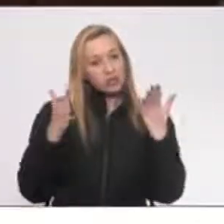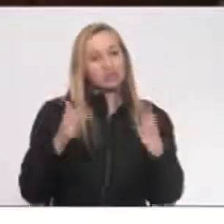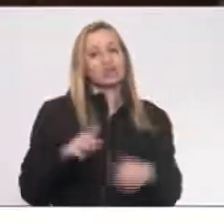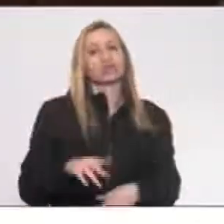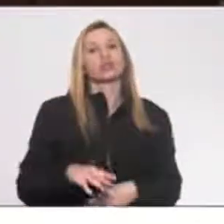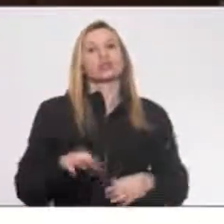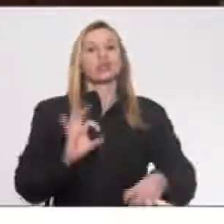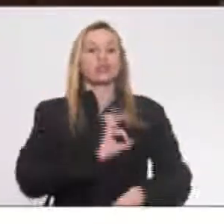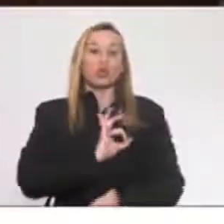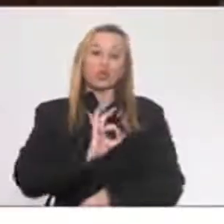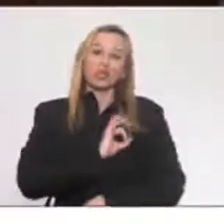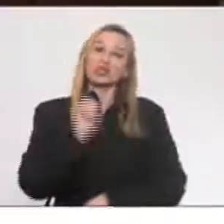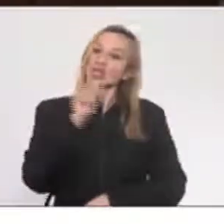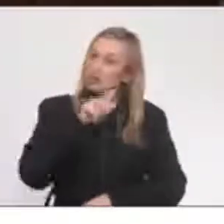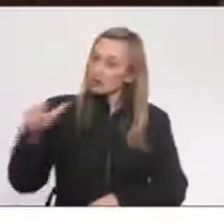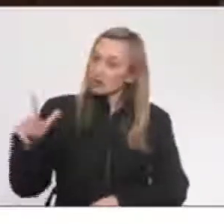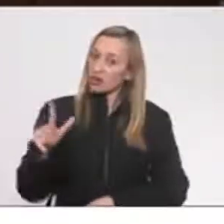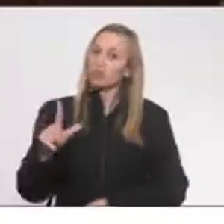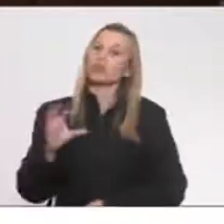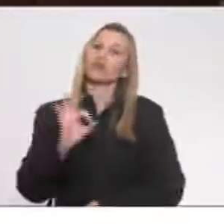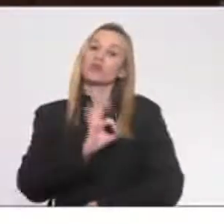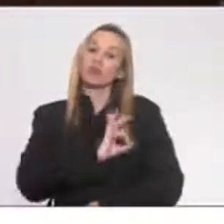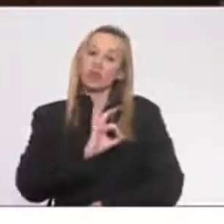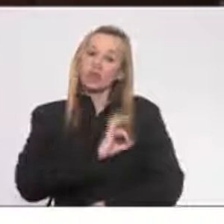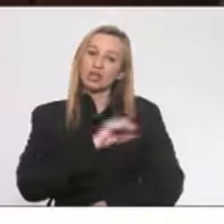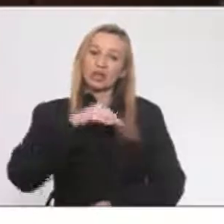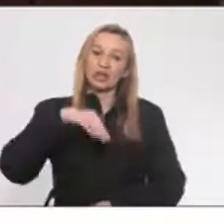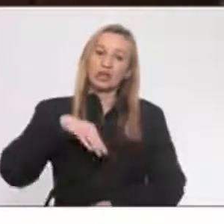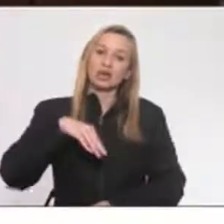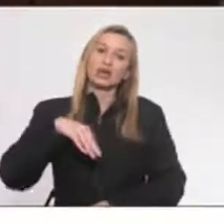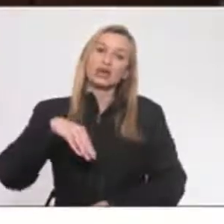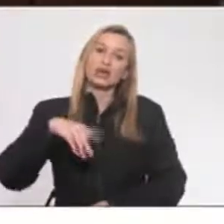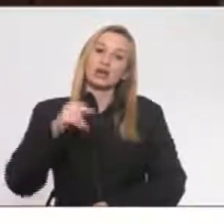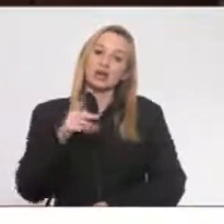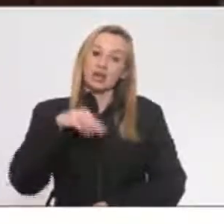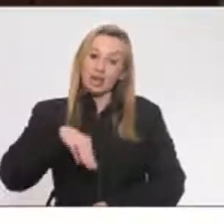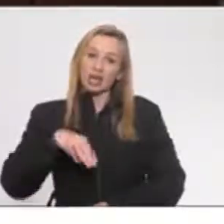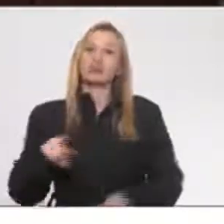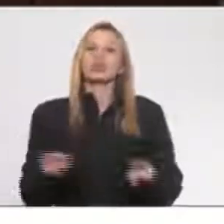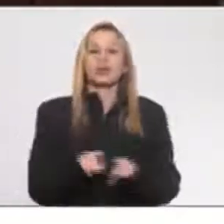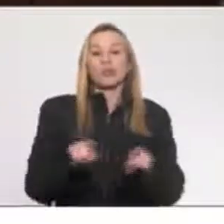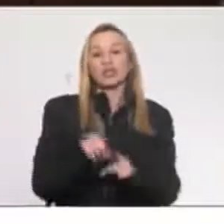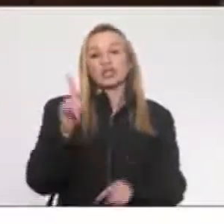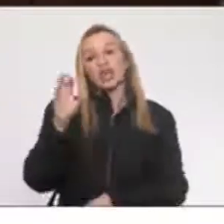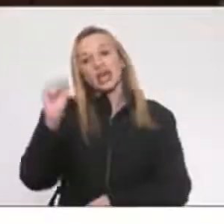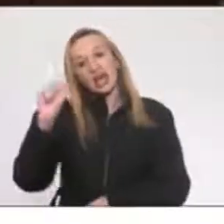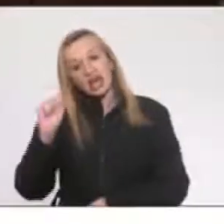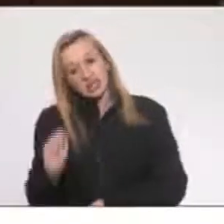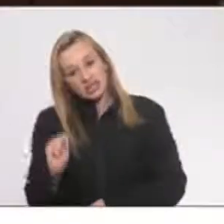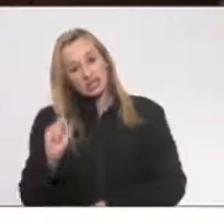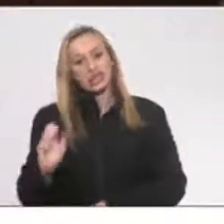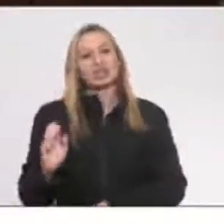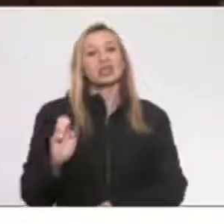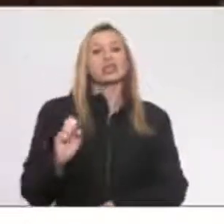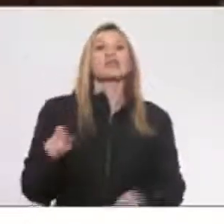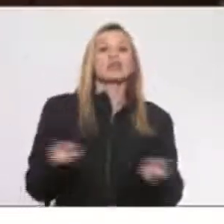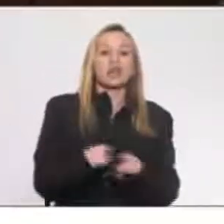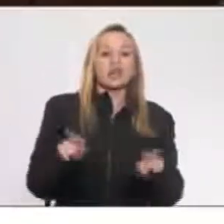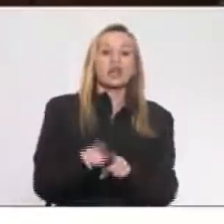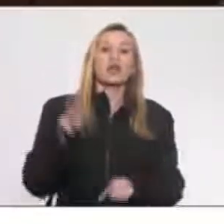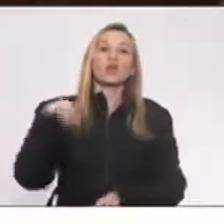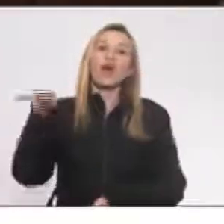Janeiro, à Polícia Civil, à Polícia Militar do Estado do Rio de Janeiro, aos agentes do DEGASE, da SEAP, e por que não às guardas